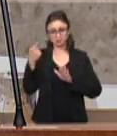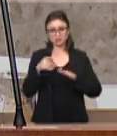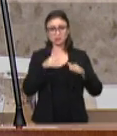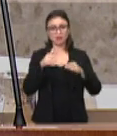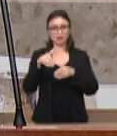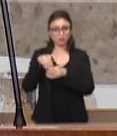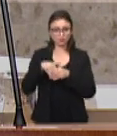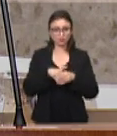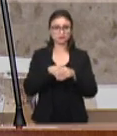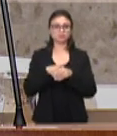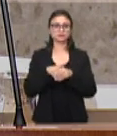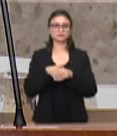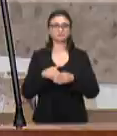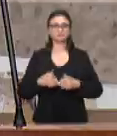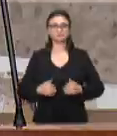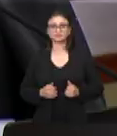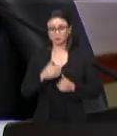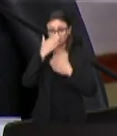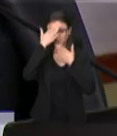todos. Obrigado, presidente.